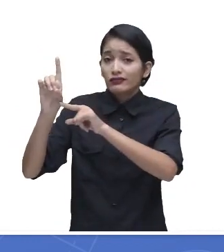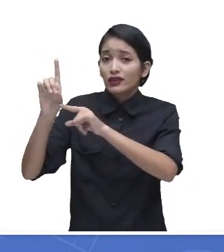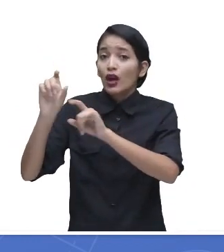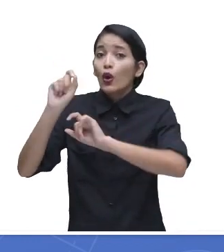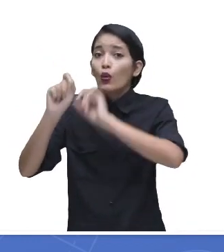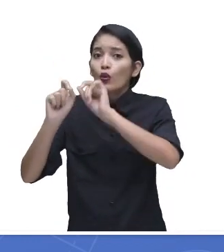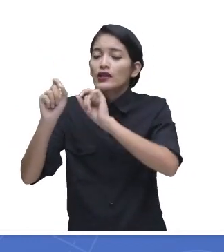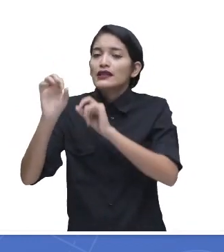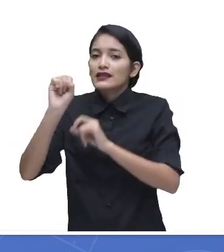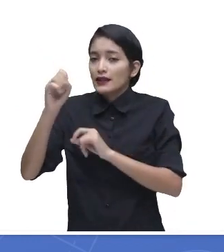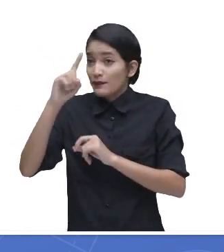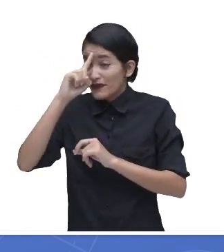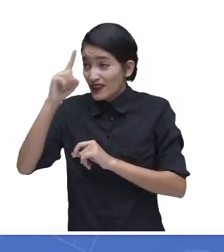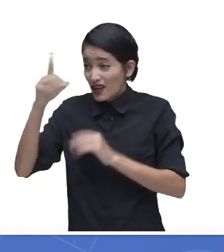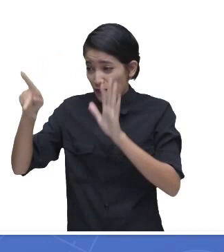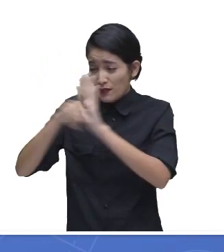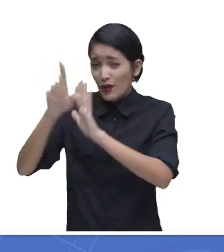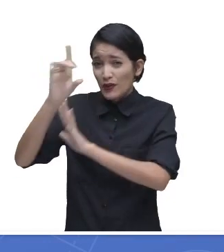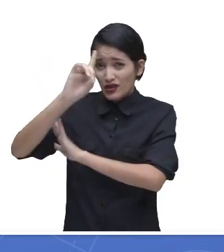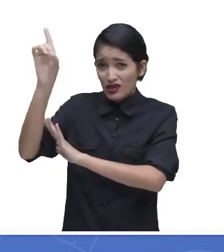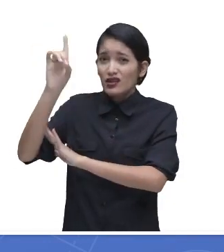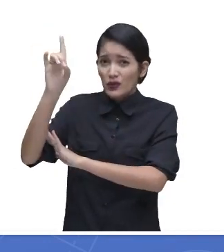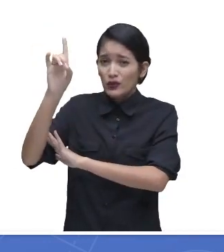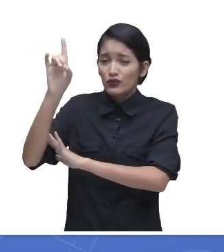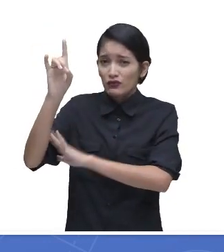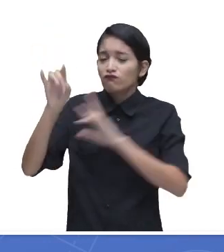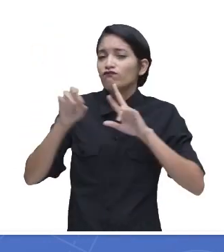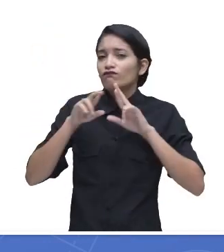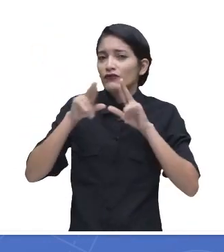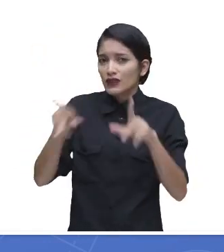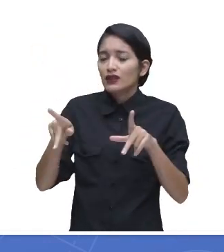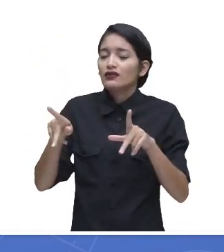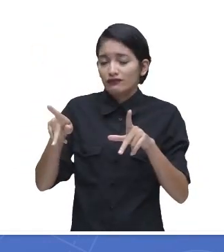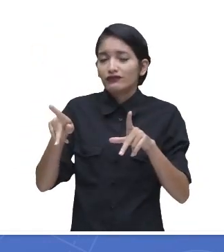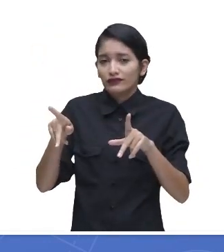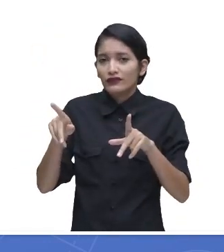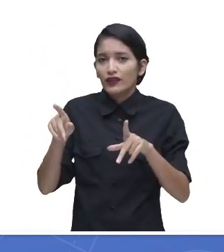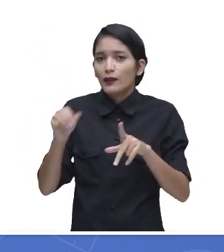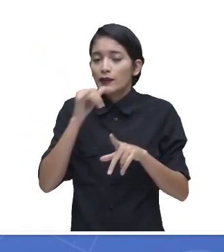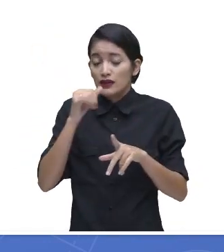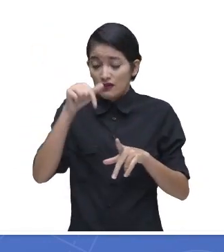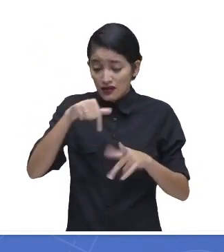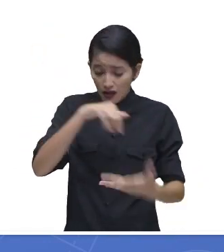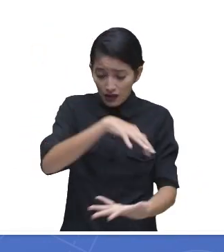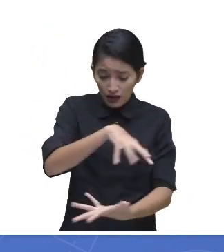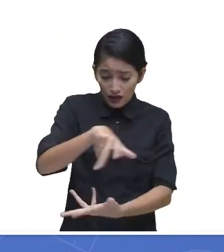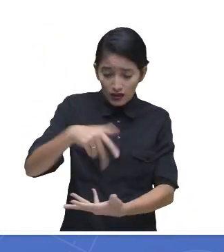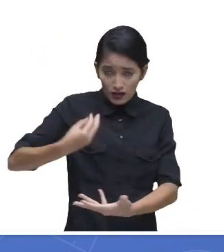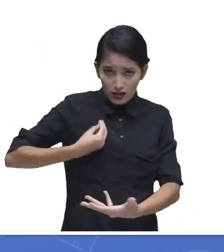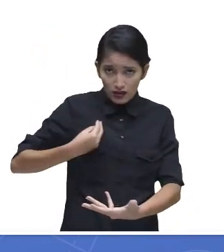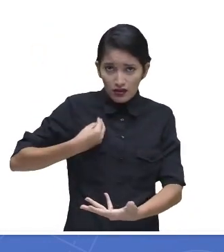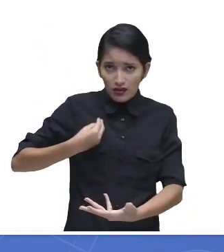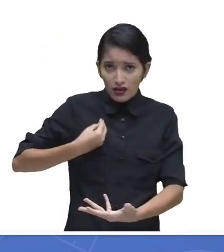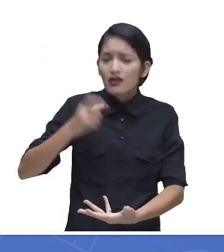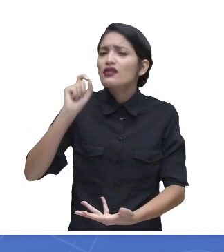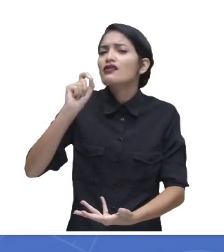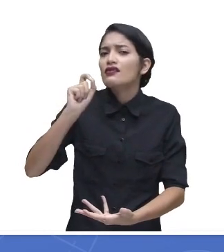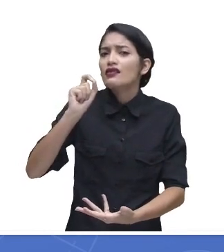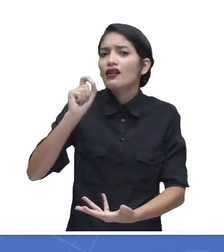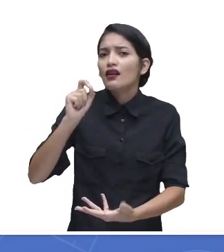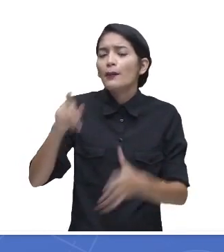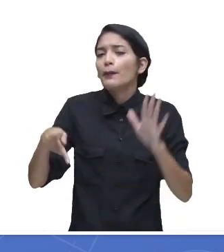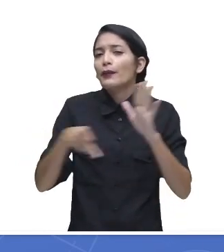de Deus, sobrenatural, quem está na terra, né, quem são? A